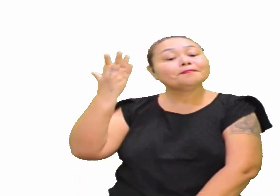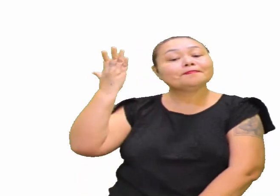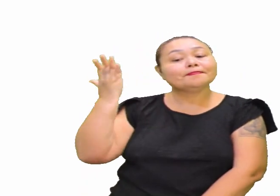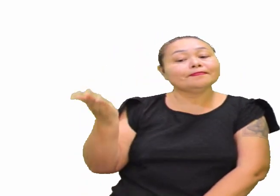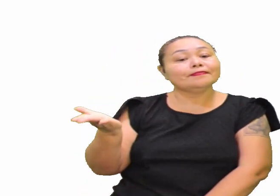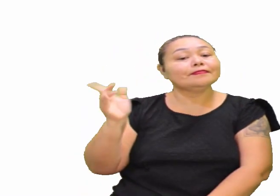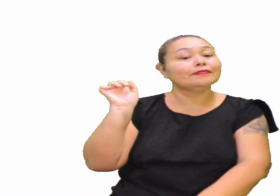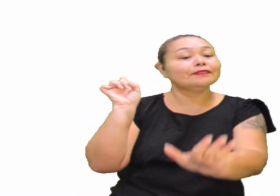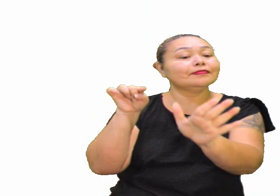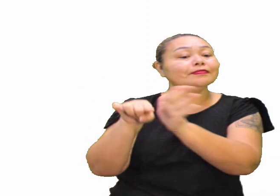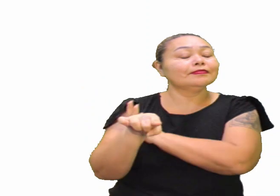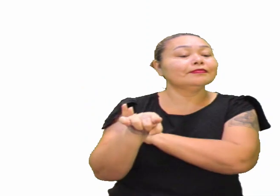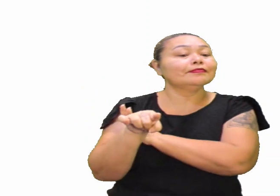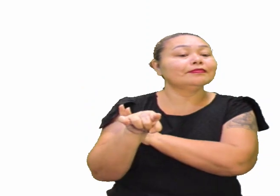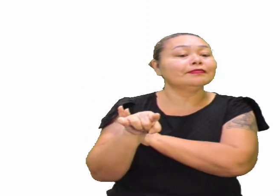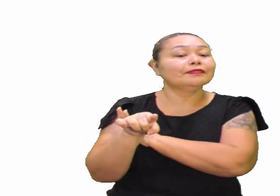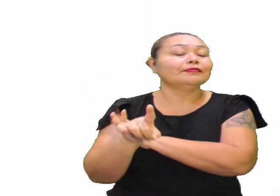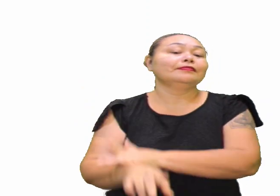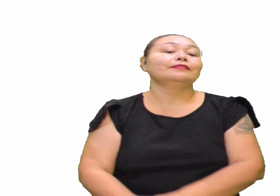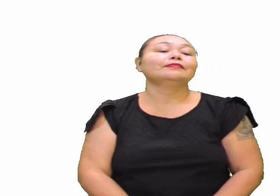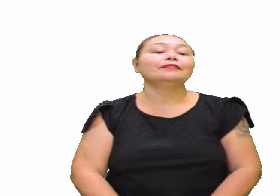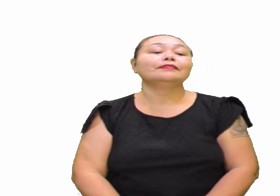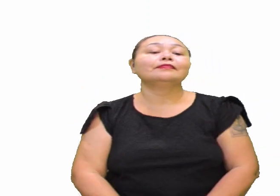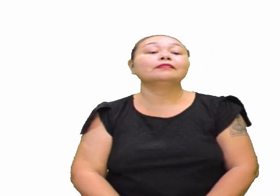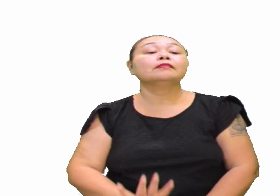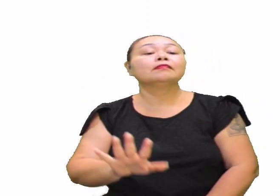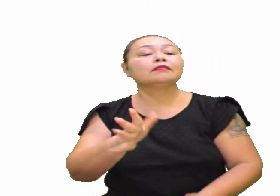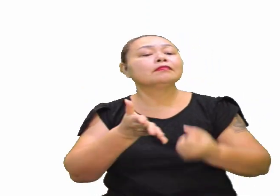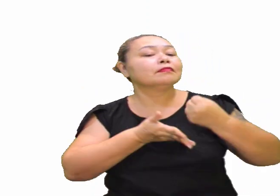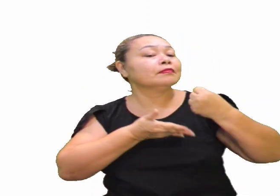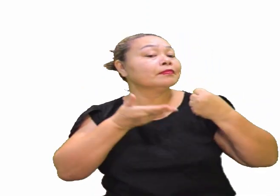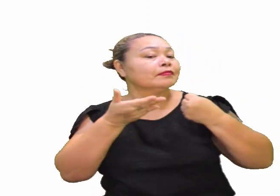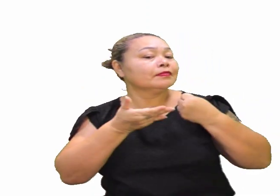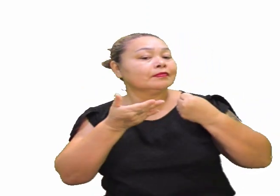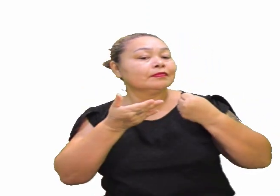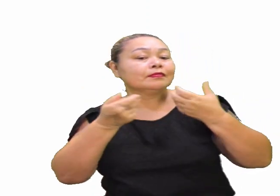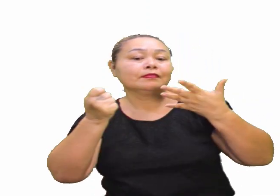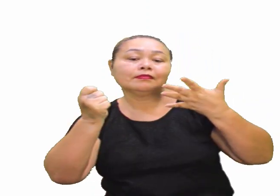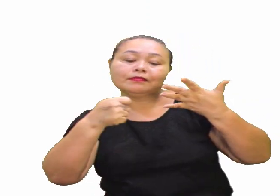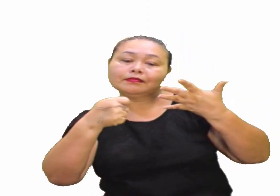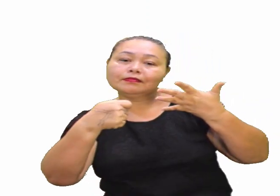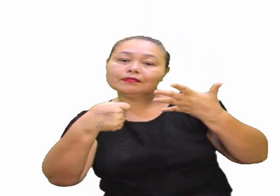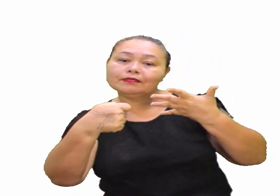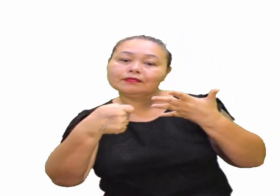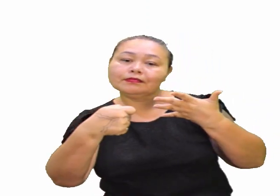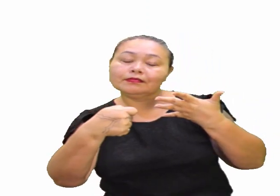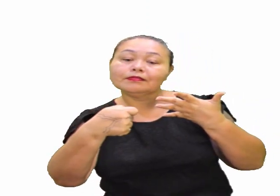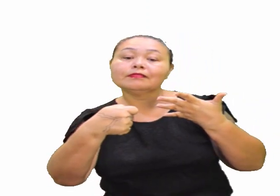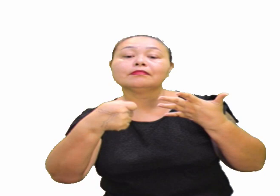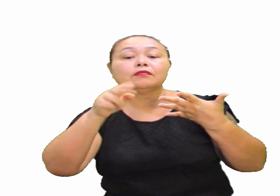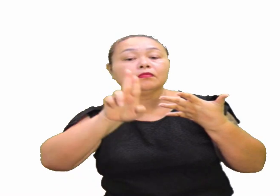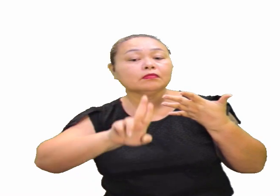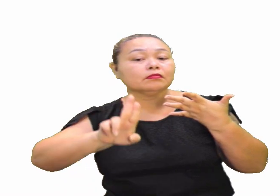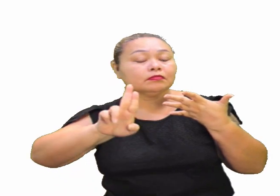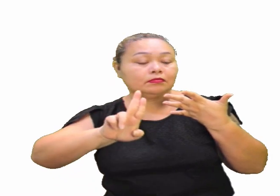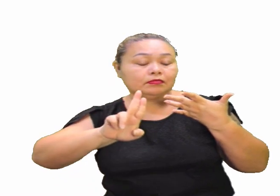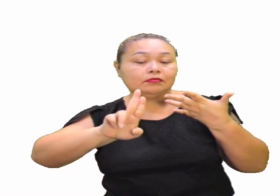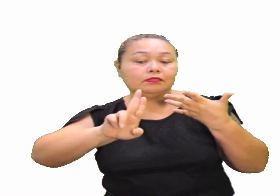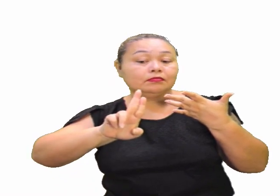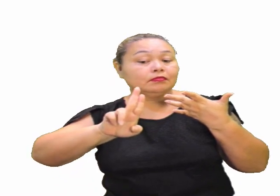entendeu. Está errado? Não. O que a gente solicita? Que o estudante coloque entre parênteses. Quando eu estiver lendo a resposta, vai falar